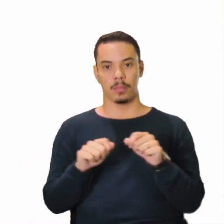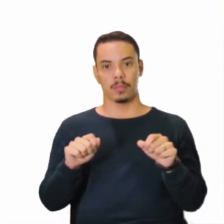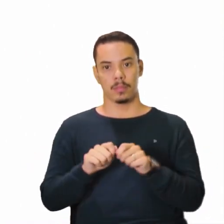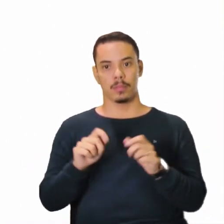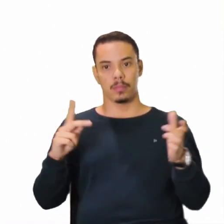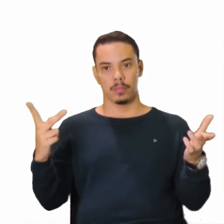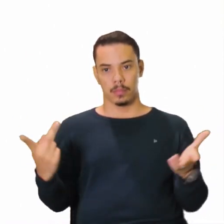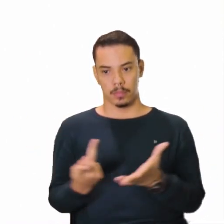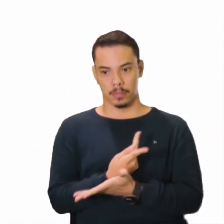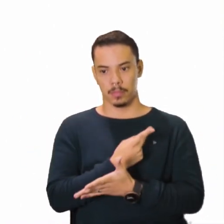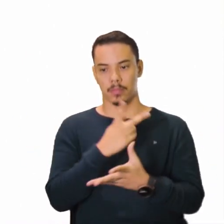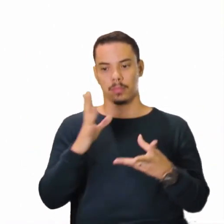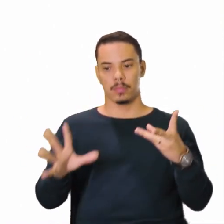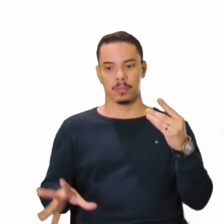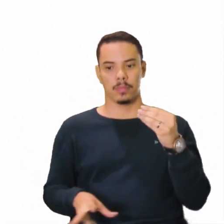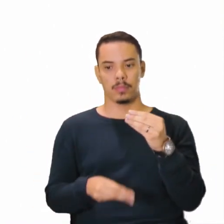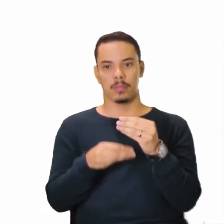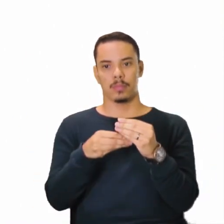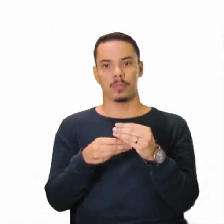fato